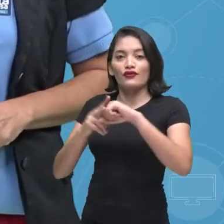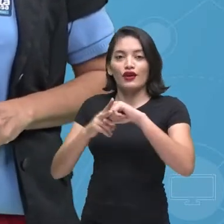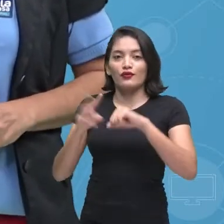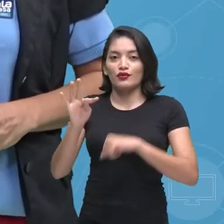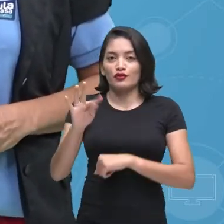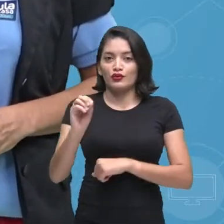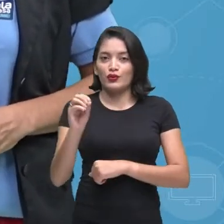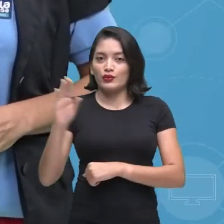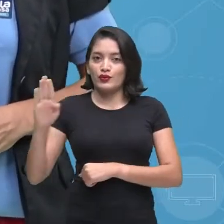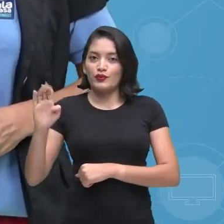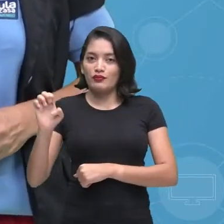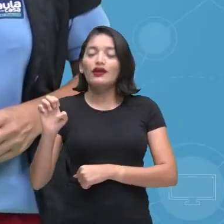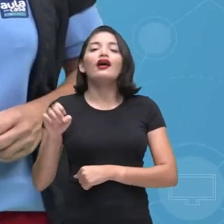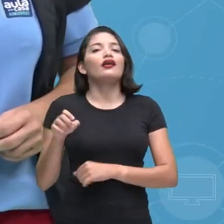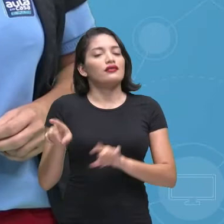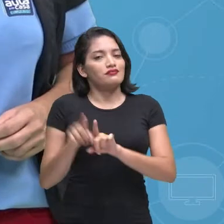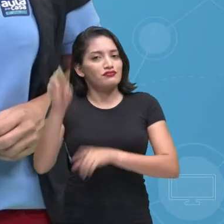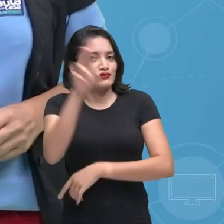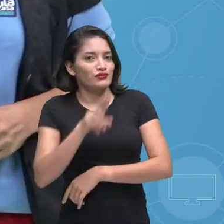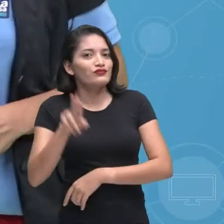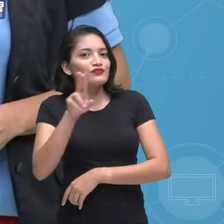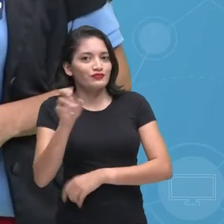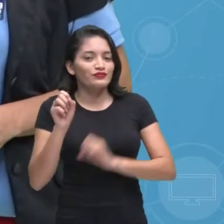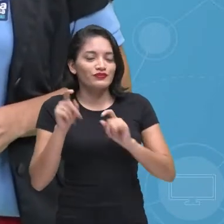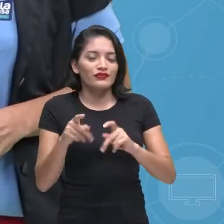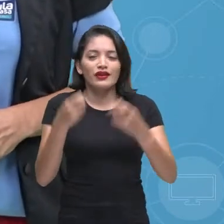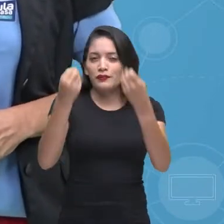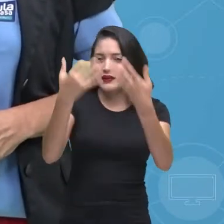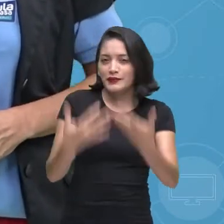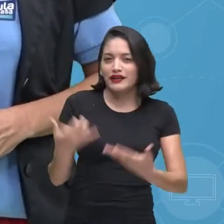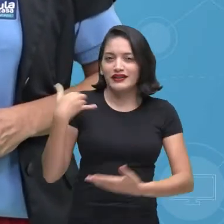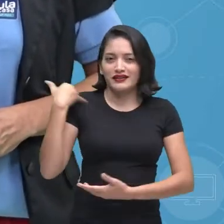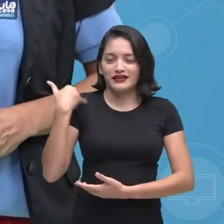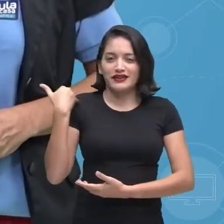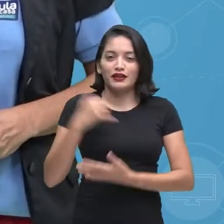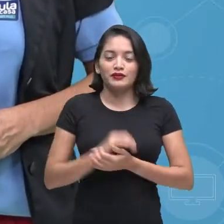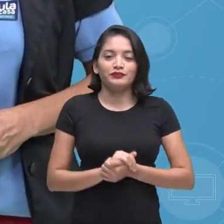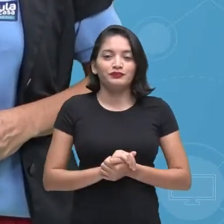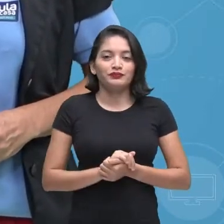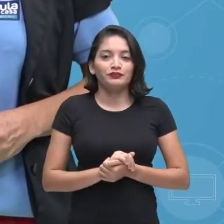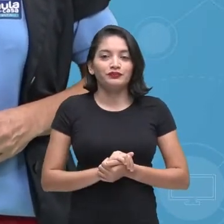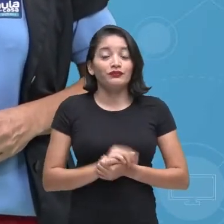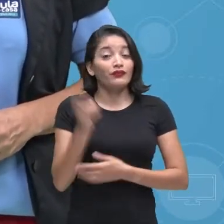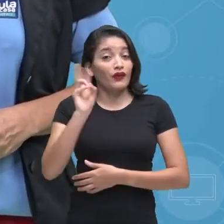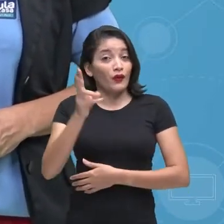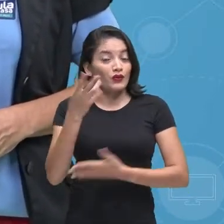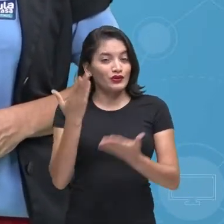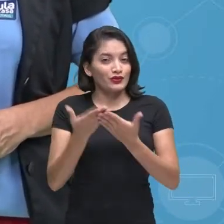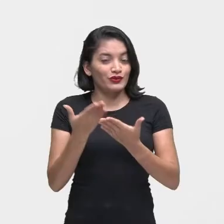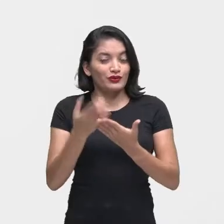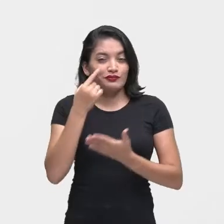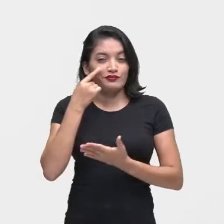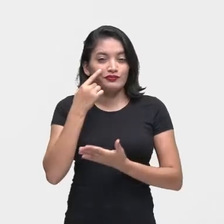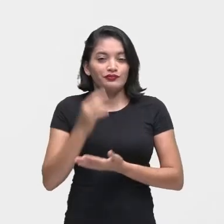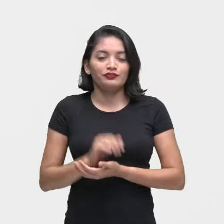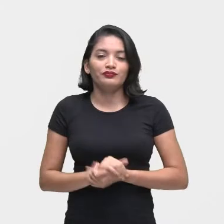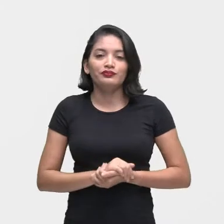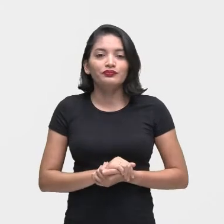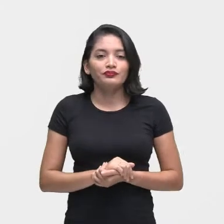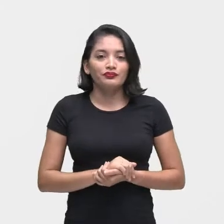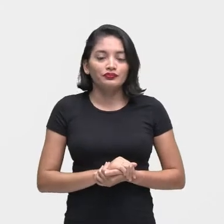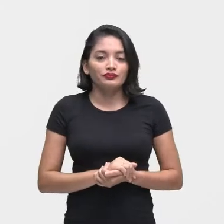é uma forma que a gente utiliza também vou te pedir para falar a nossa cidade então vamos ver mais um pouquinho do verbo to be acompanhe aqui comigo